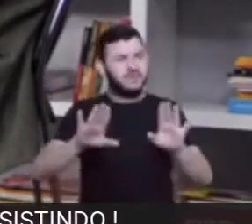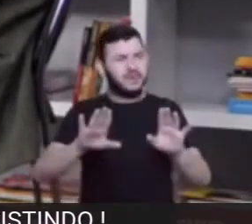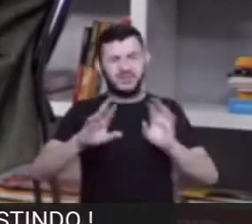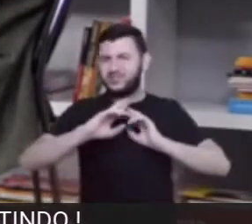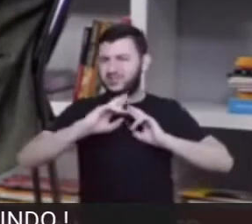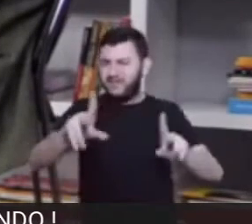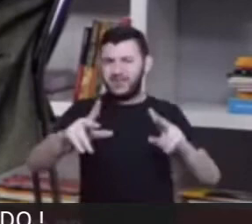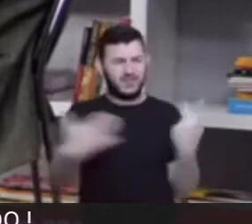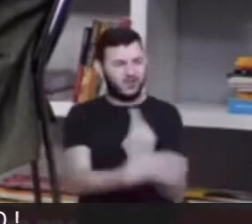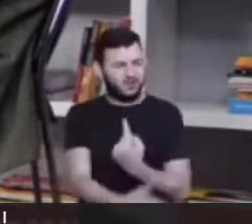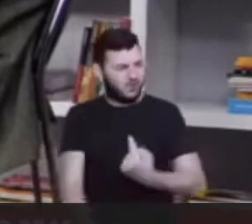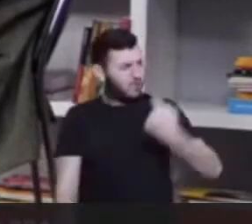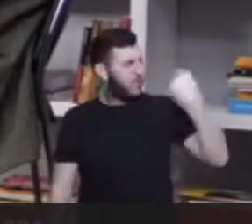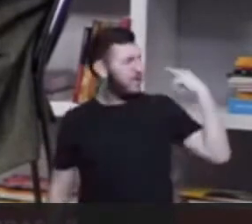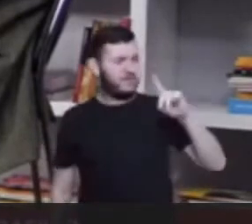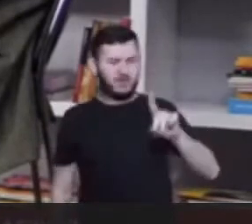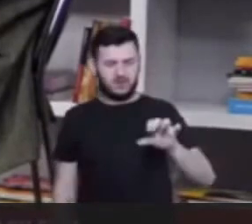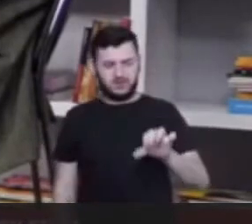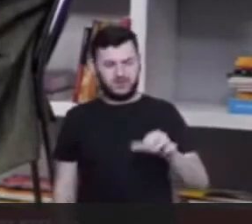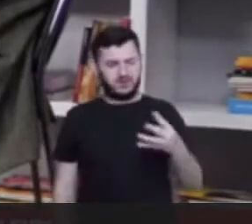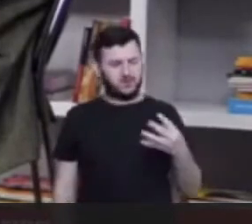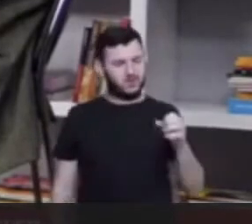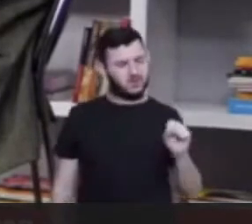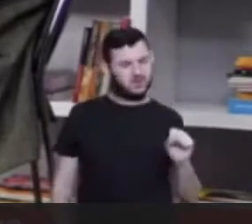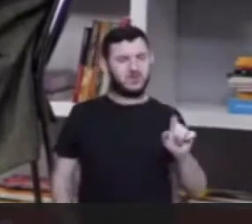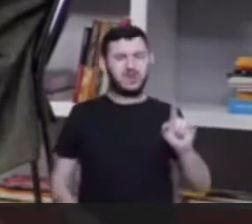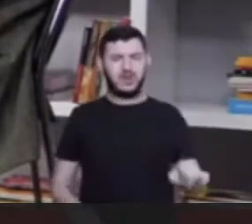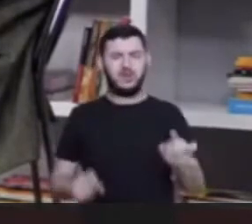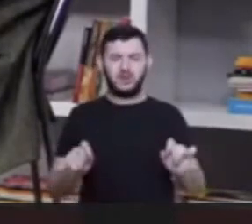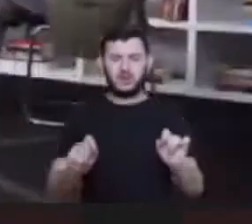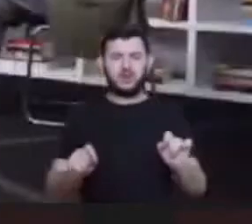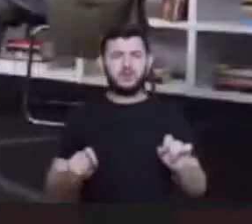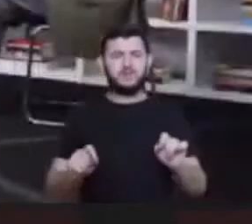força para criar o Estado de Israel e não tem hoje força